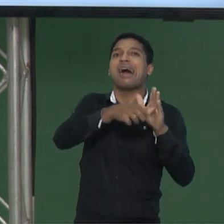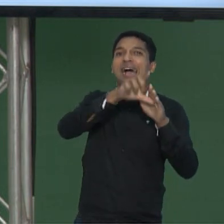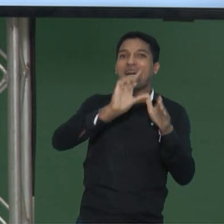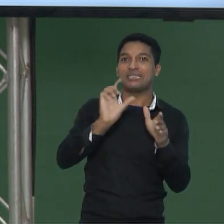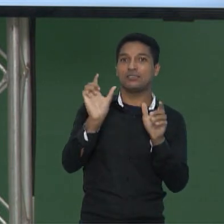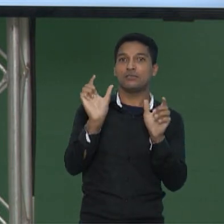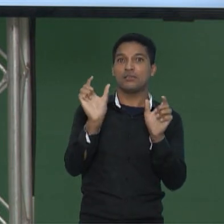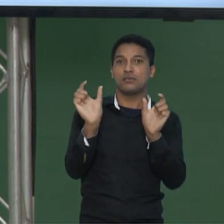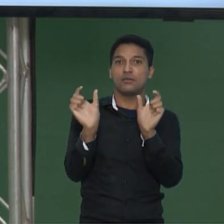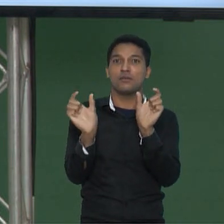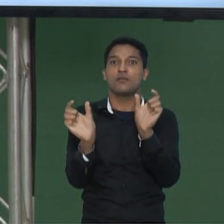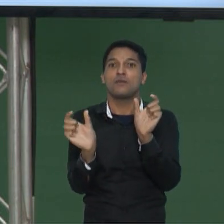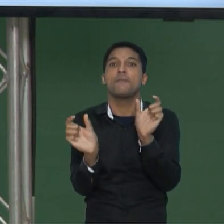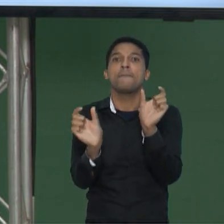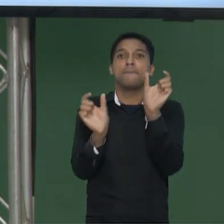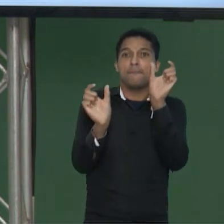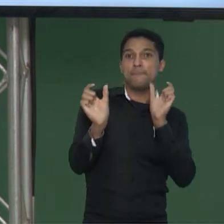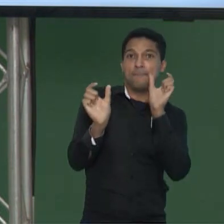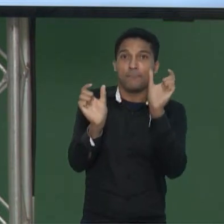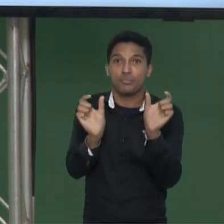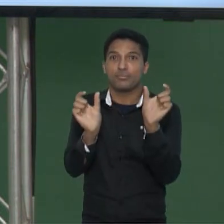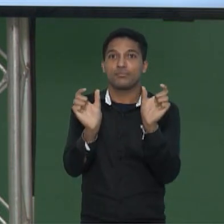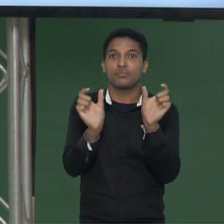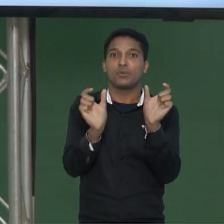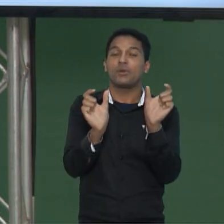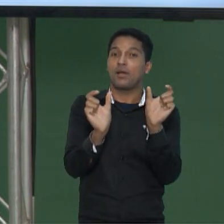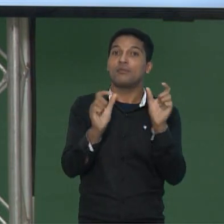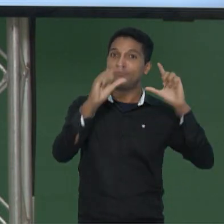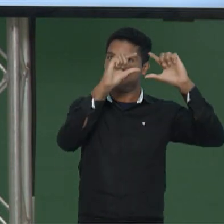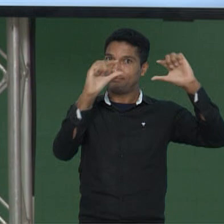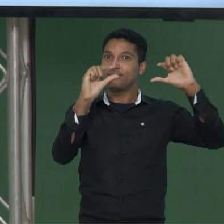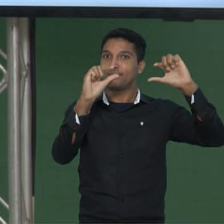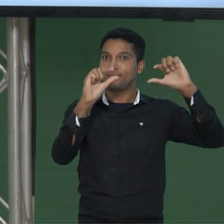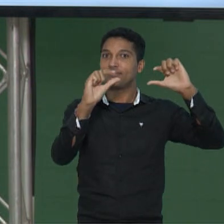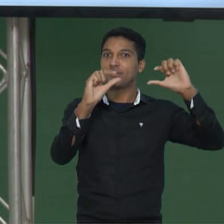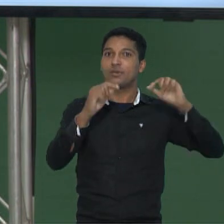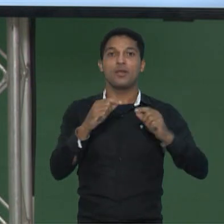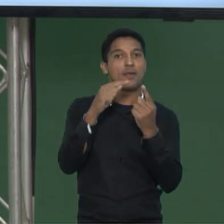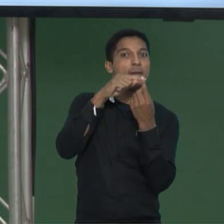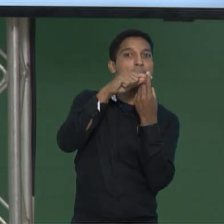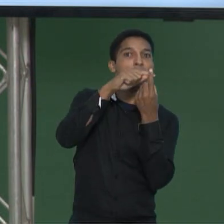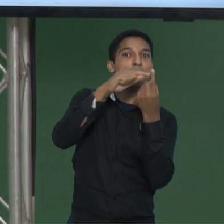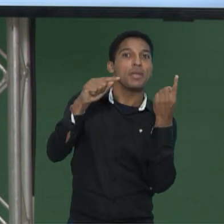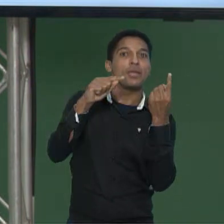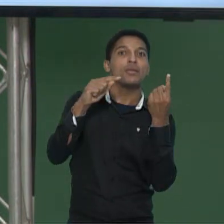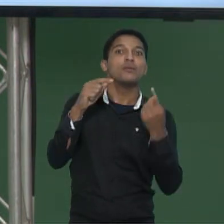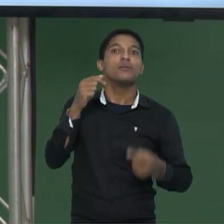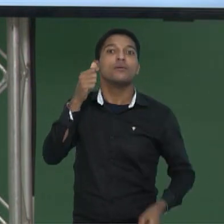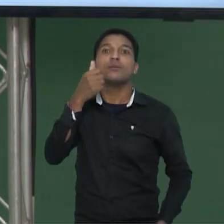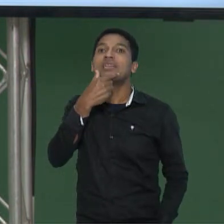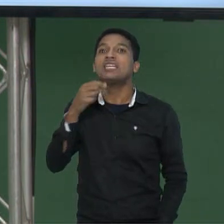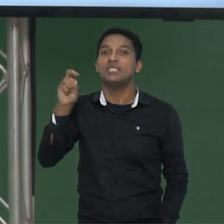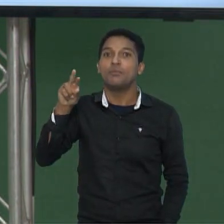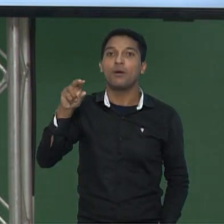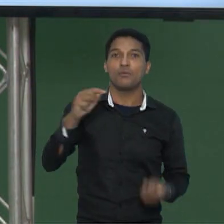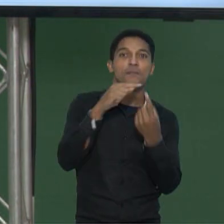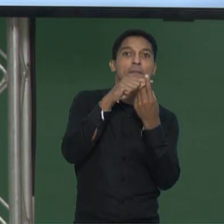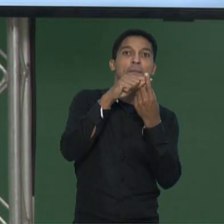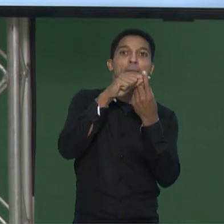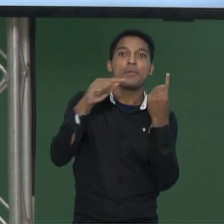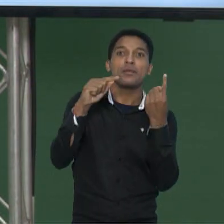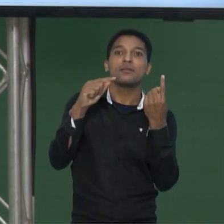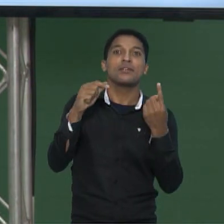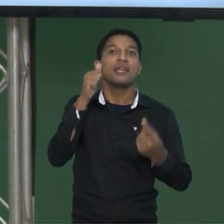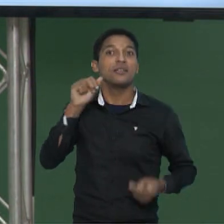sister, como o menino falou lá, ou half brother, então meio-irmão, meia-irmã. A